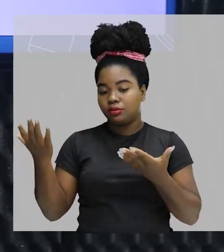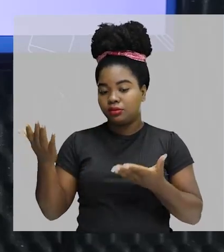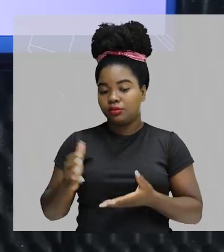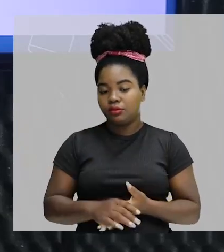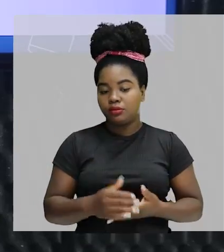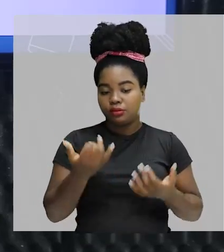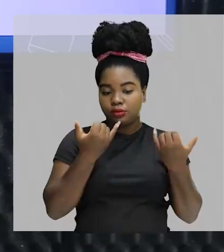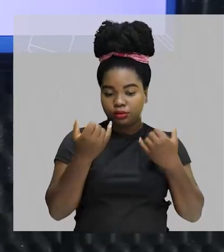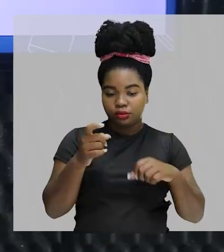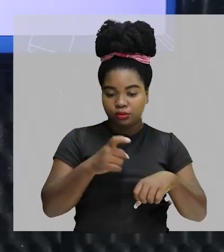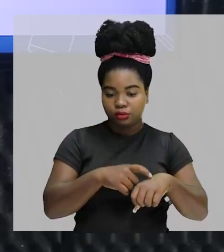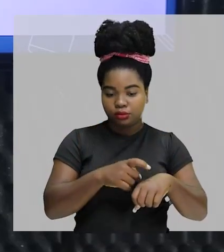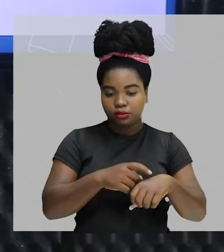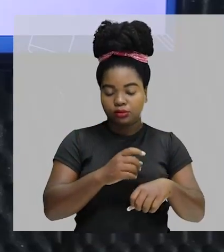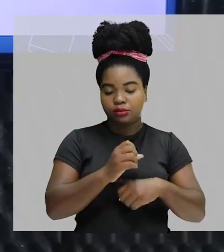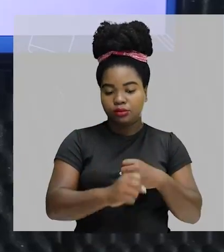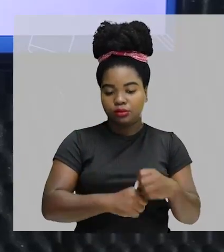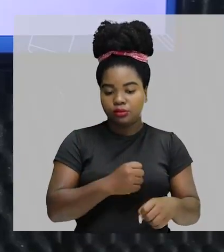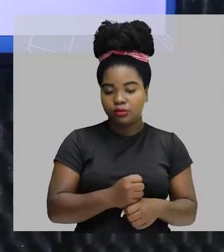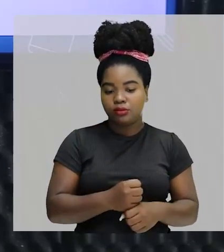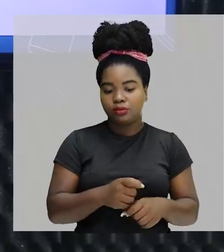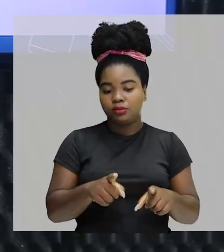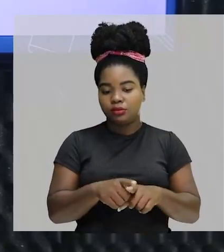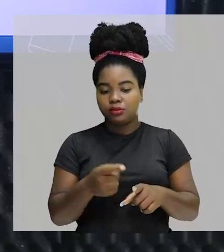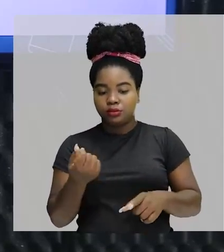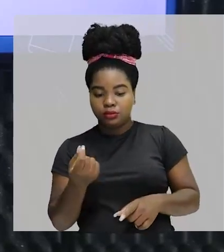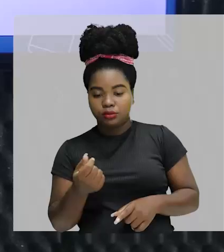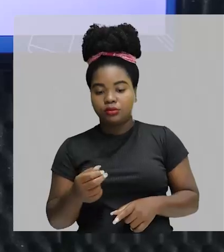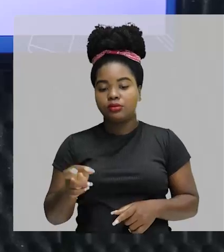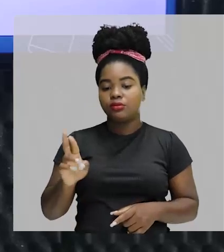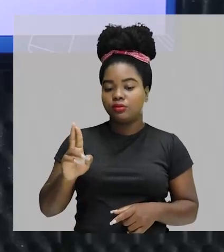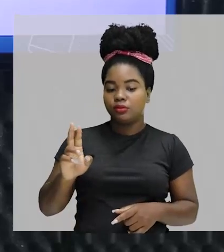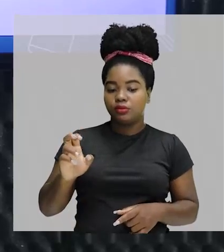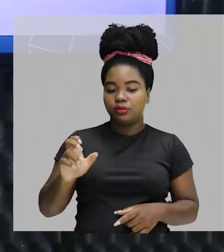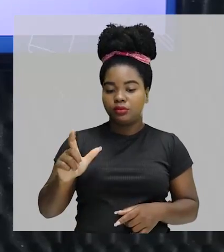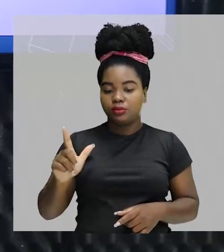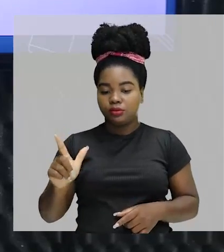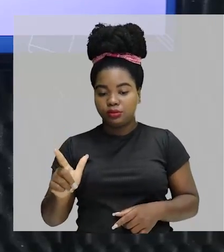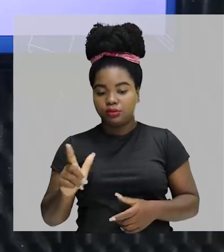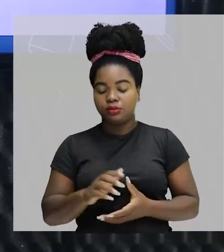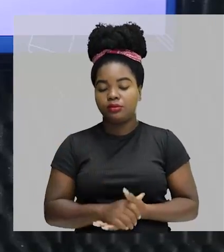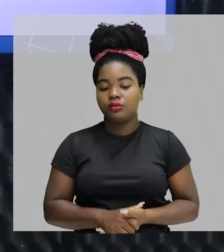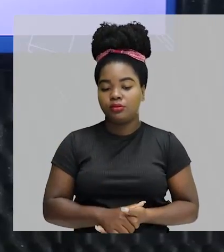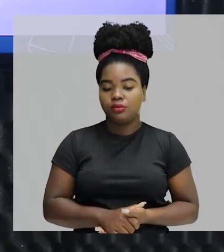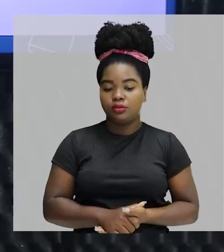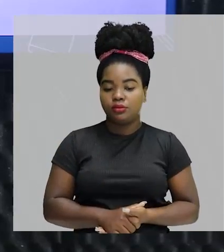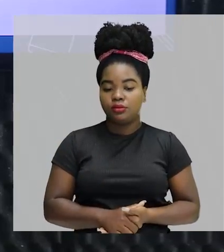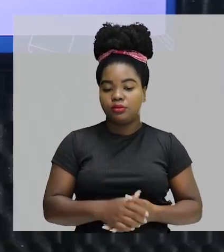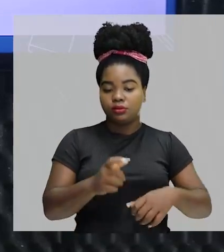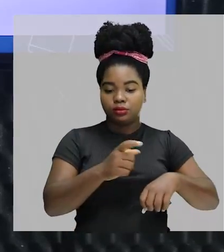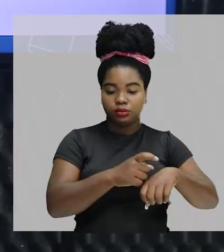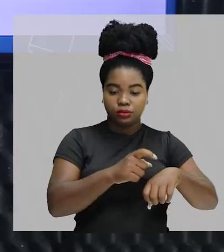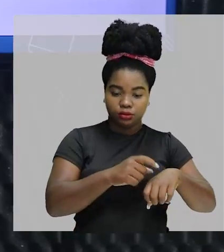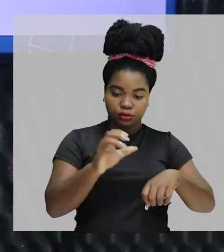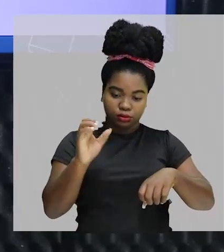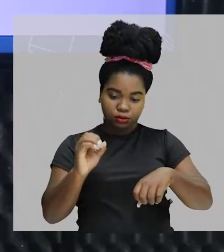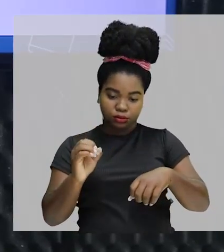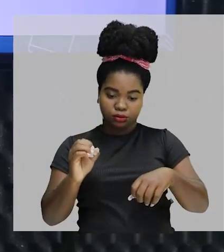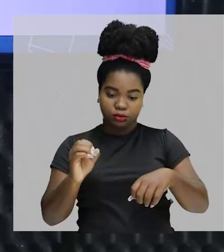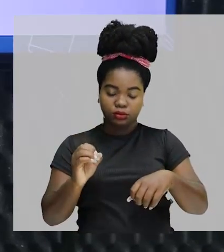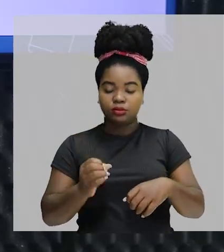informação tempo em ano e automaticamente eu tenho o valor em reais, ou seja, no tempo 0, o valor inicial